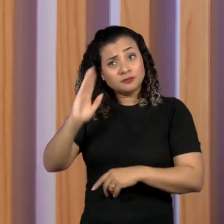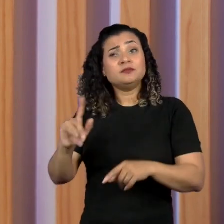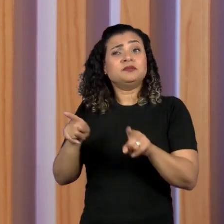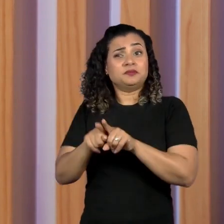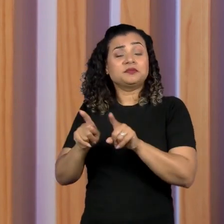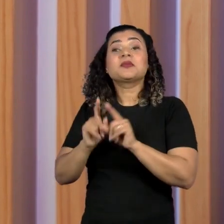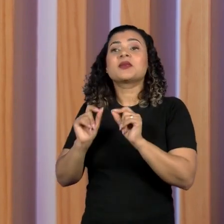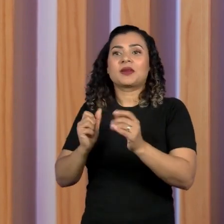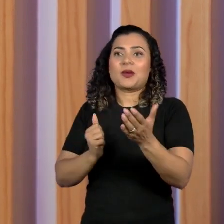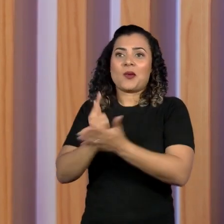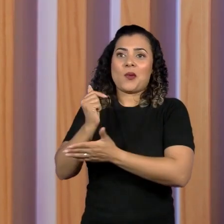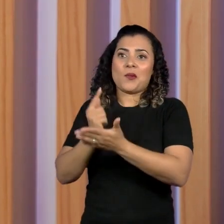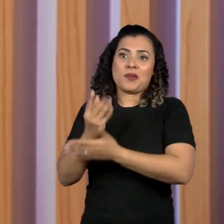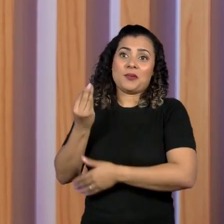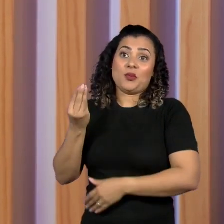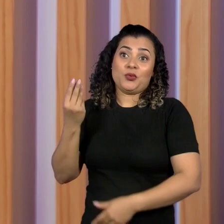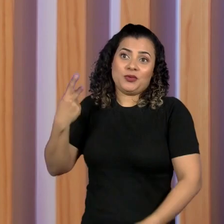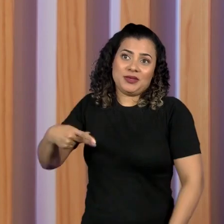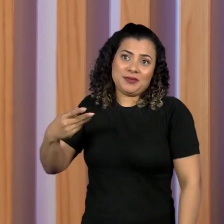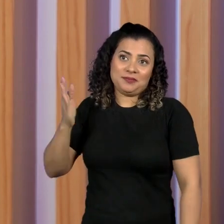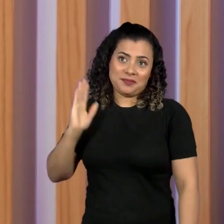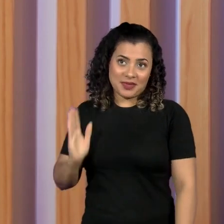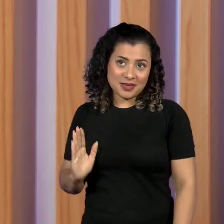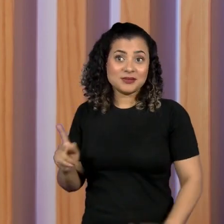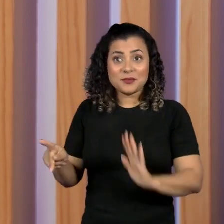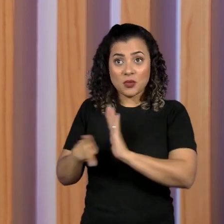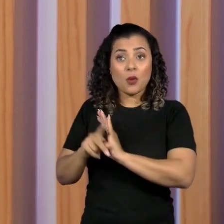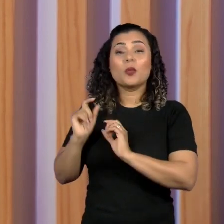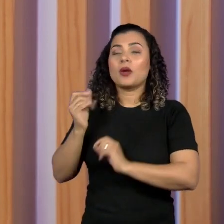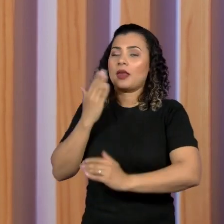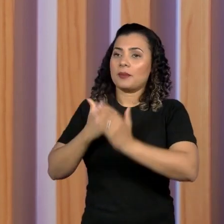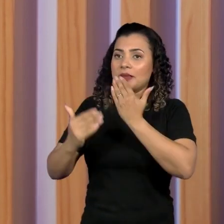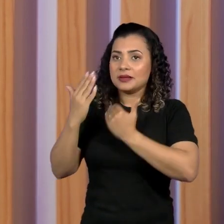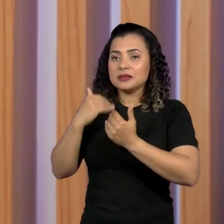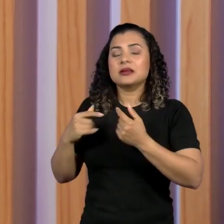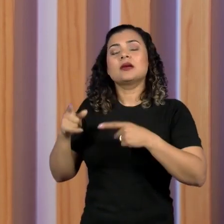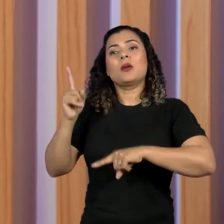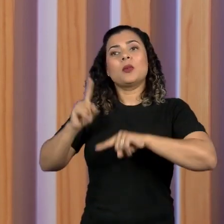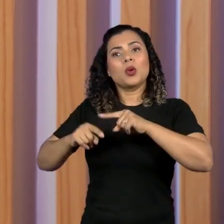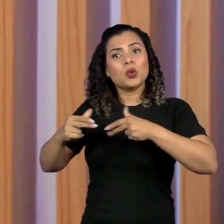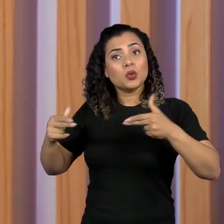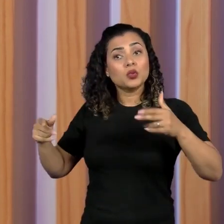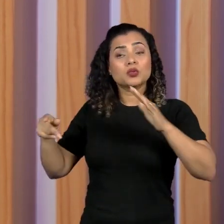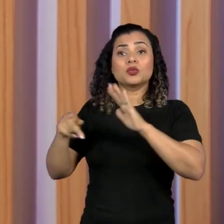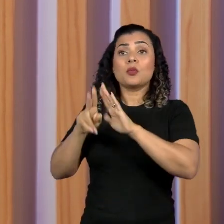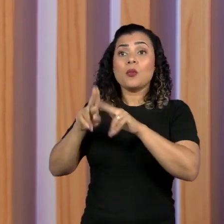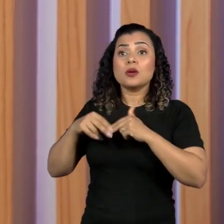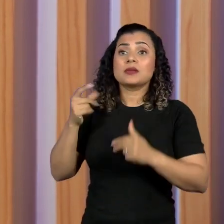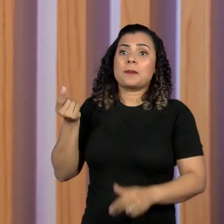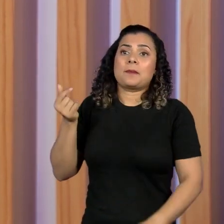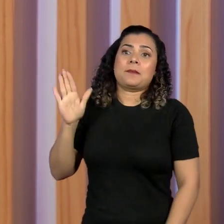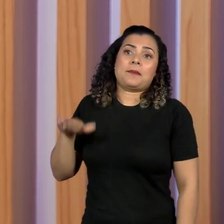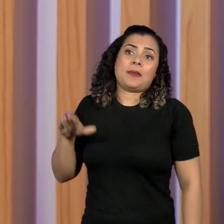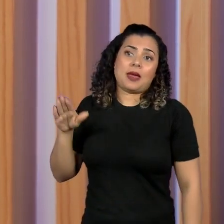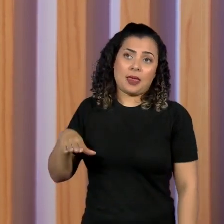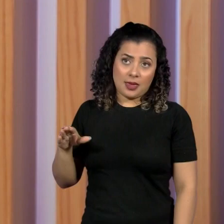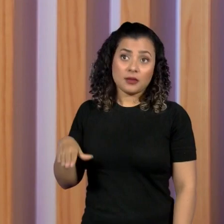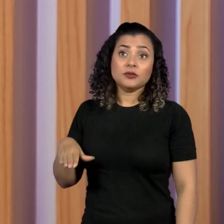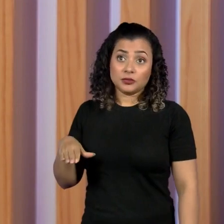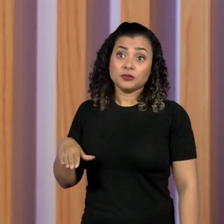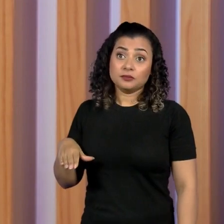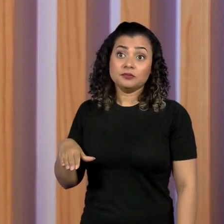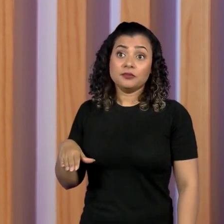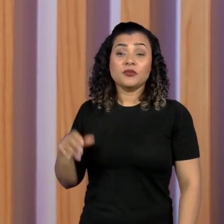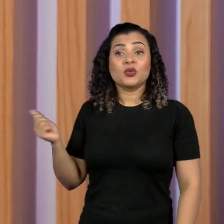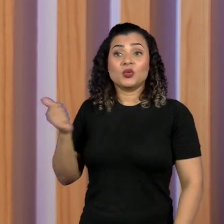muito do que tem aqui, né? Em relação à alimentação, a produtos até pelos custos serem menores aí do que